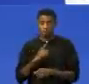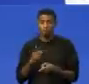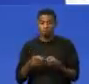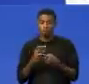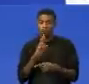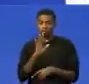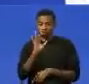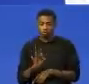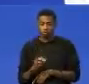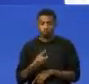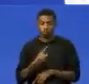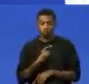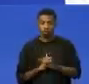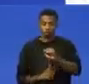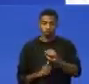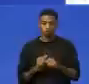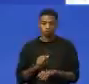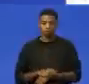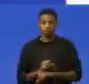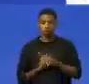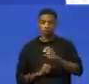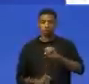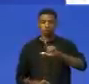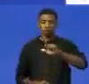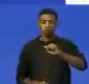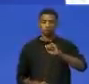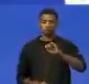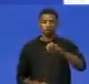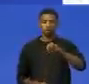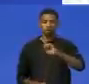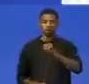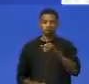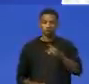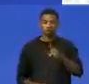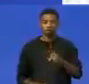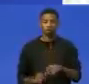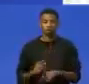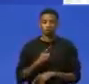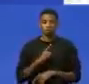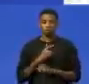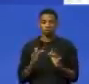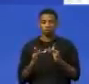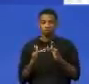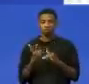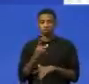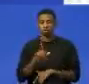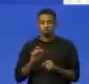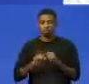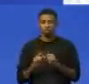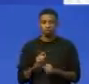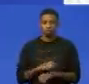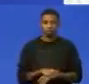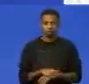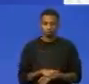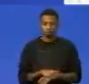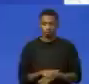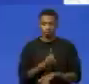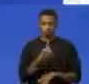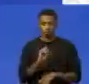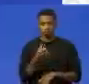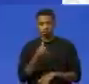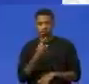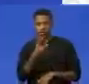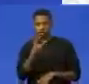Portanto, resposta A, a volatilização, né, das substâncias de interesse. Tá? Questão